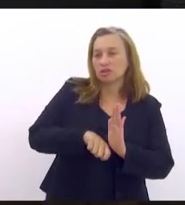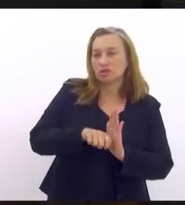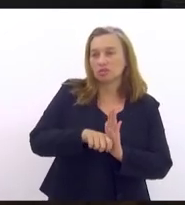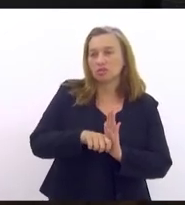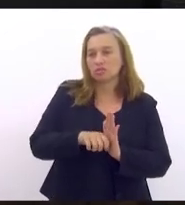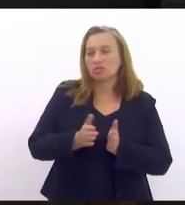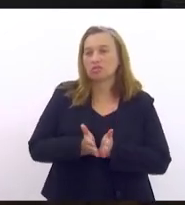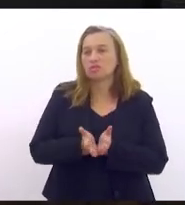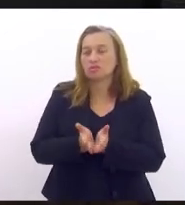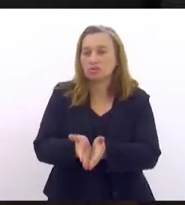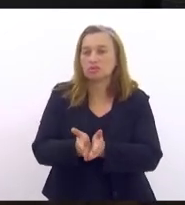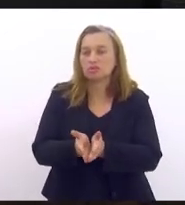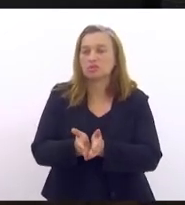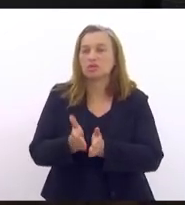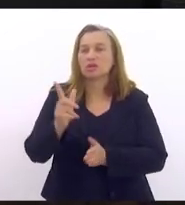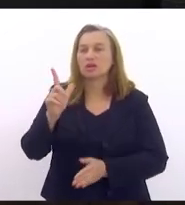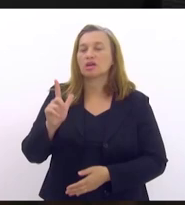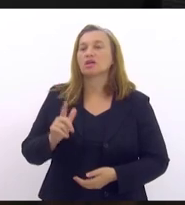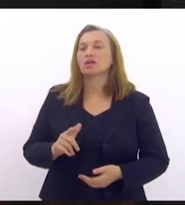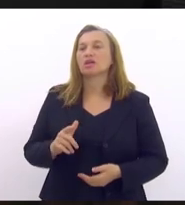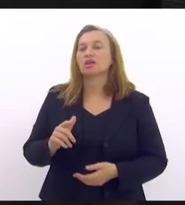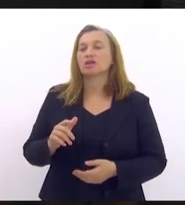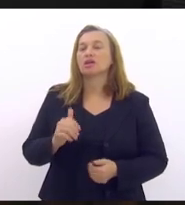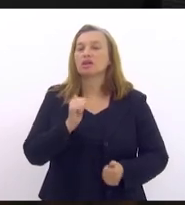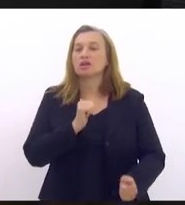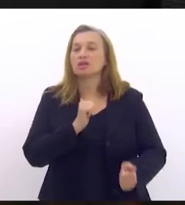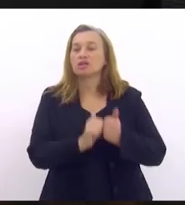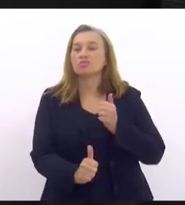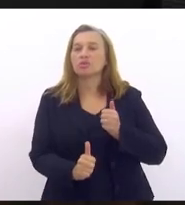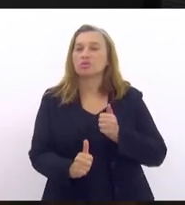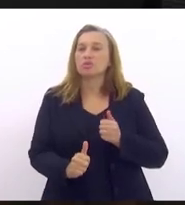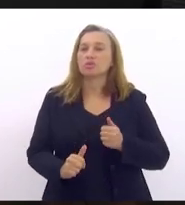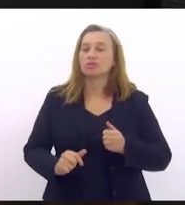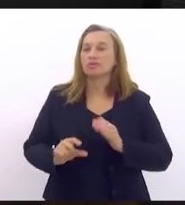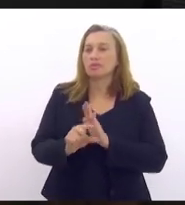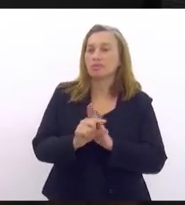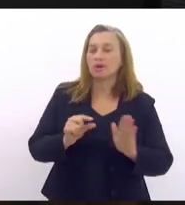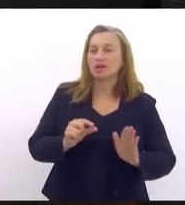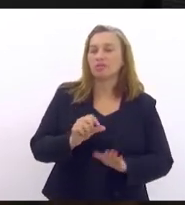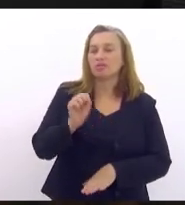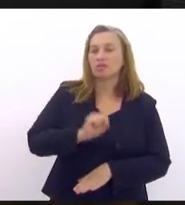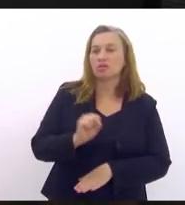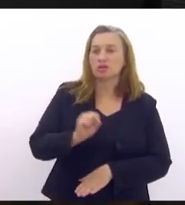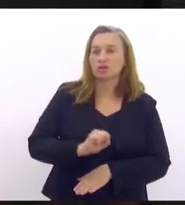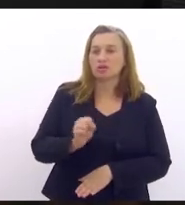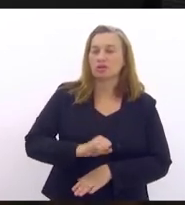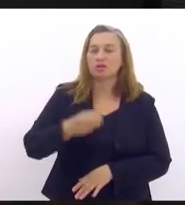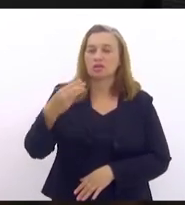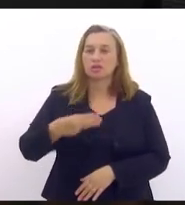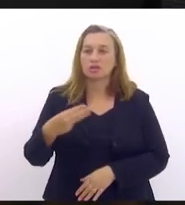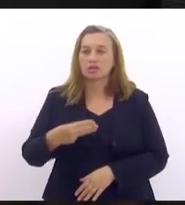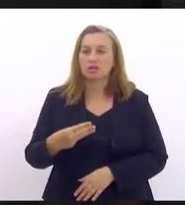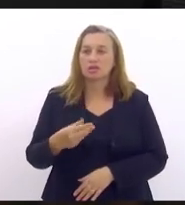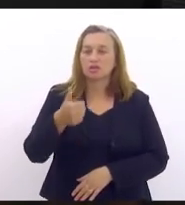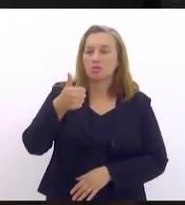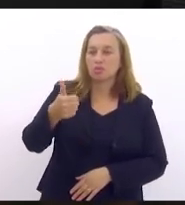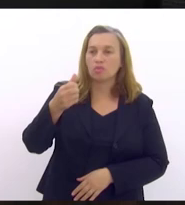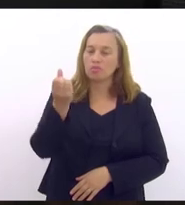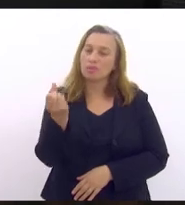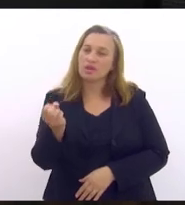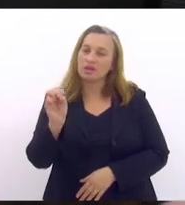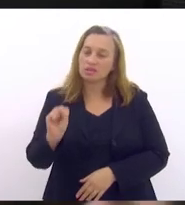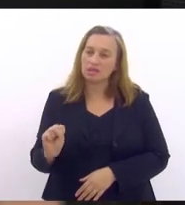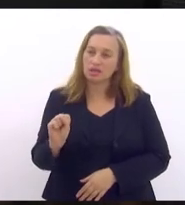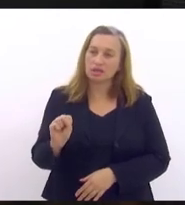embarcações de recreio ou de esporte, com base no parágrafo 8º do artigo 3º da lei complementar número 160, de 7